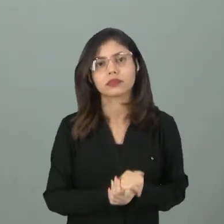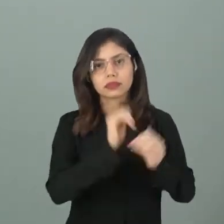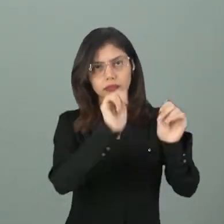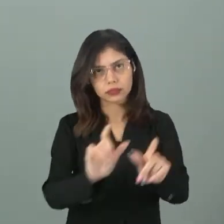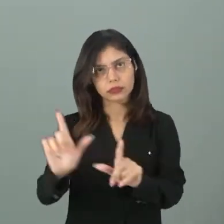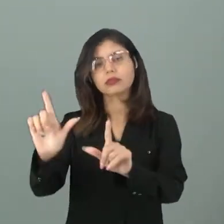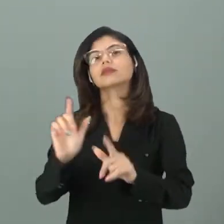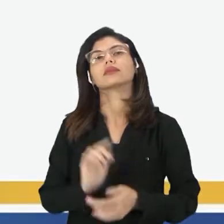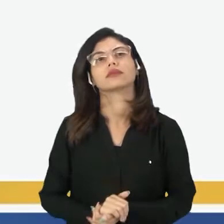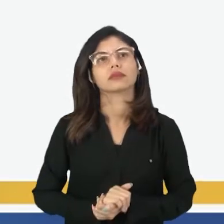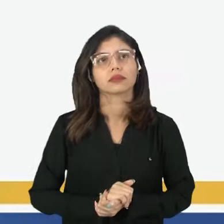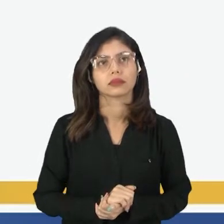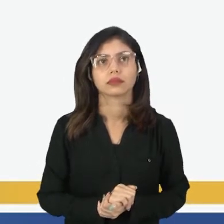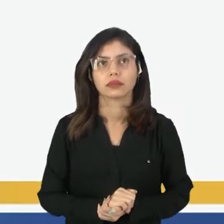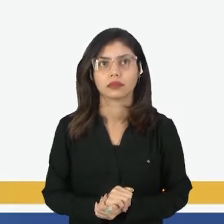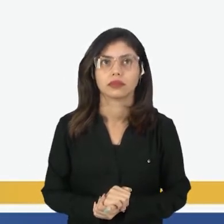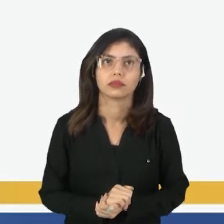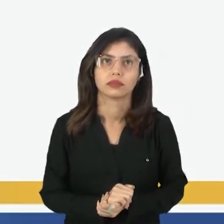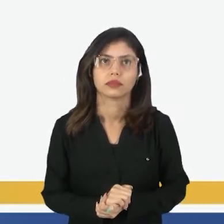comigo na telinha.